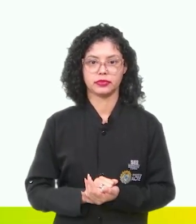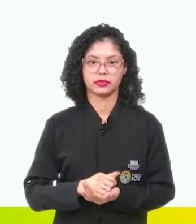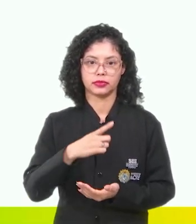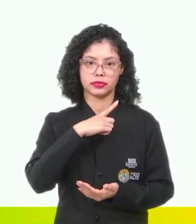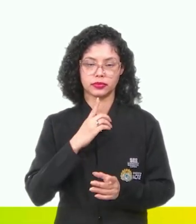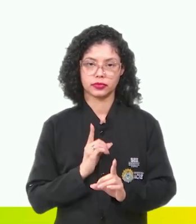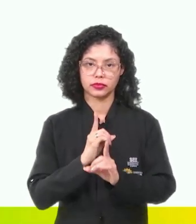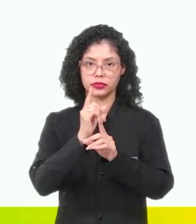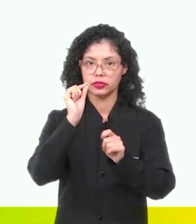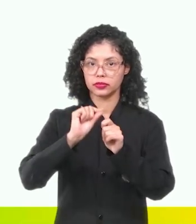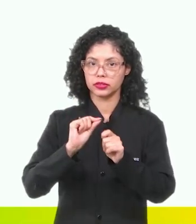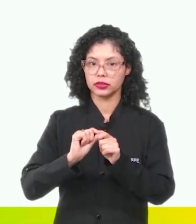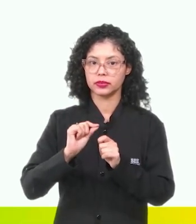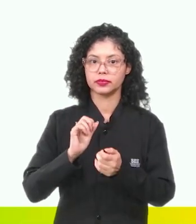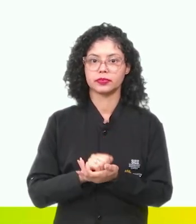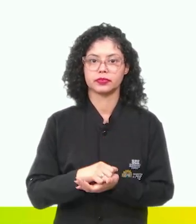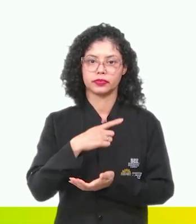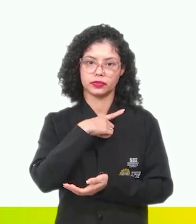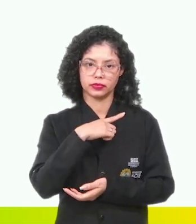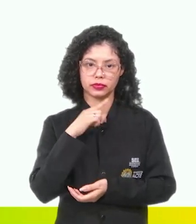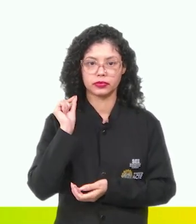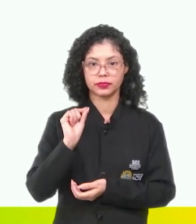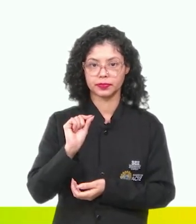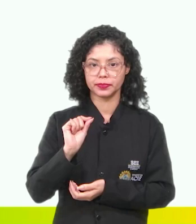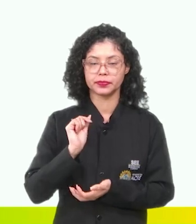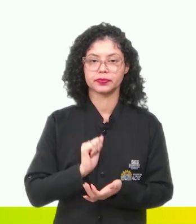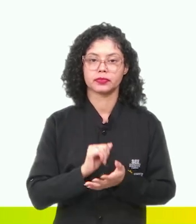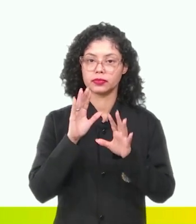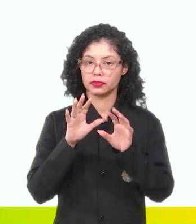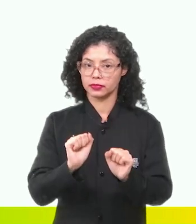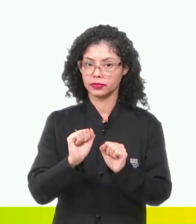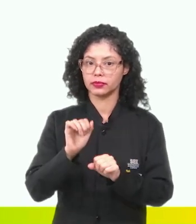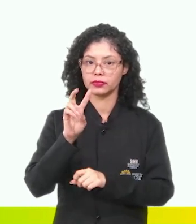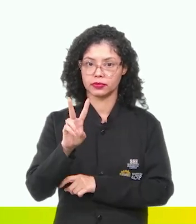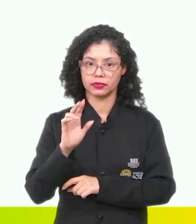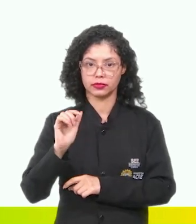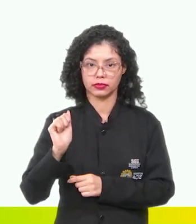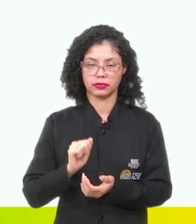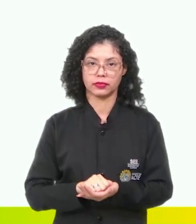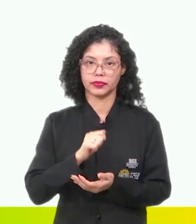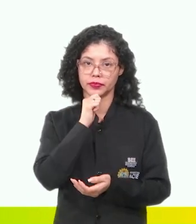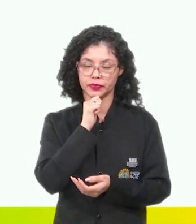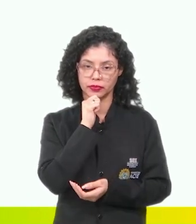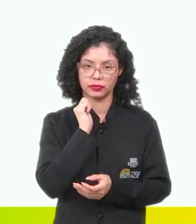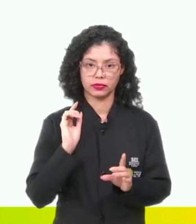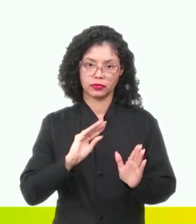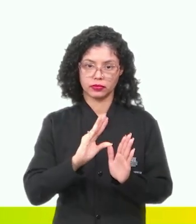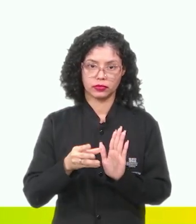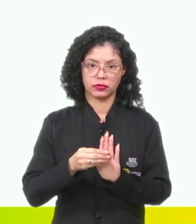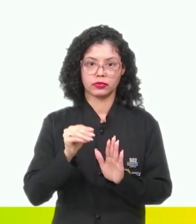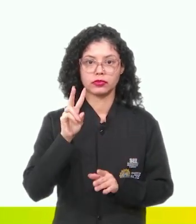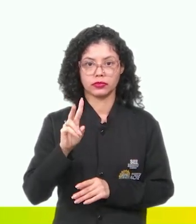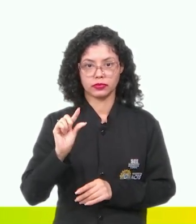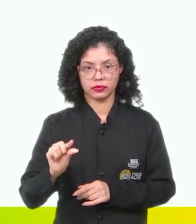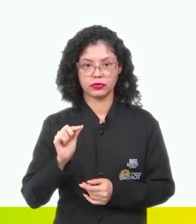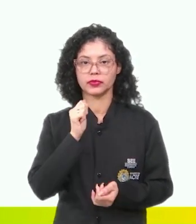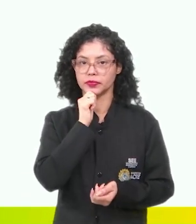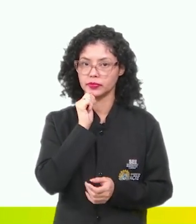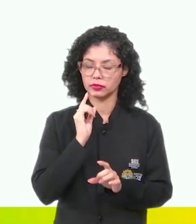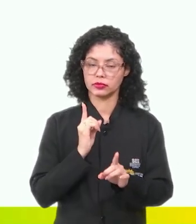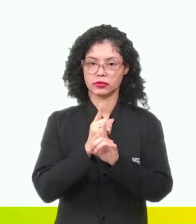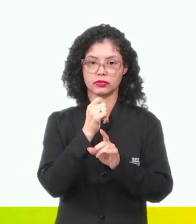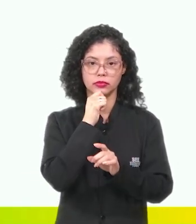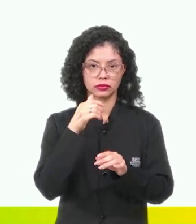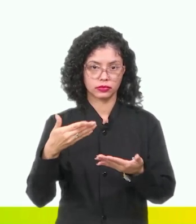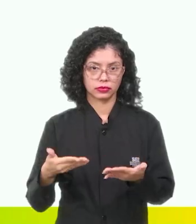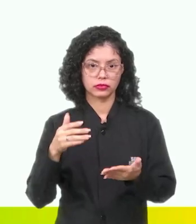vou fazer essa jogada aqui, ó. Eu vou pegar o Vzão, colocar aqui, o Vzinho aqui. Professora, por que